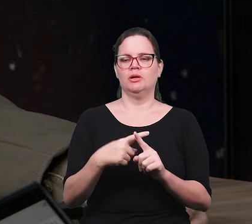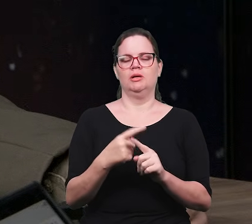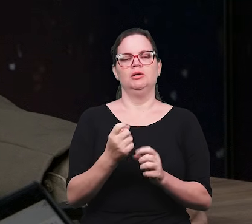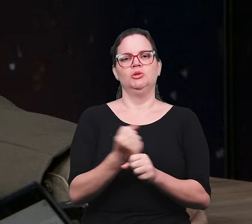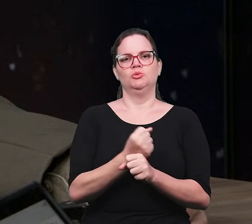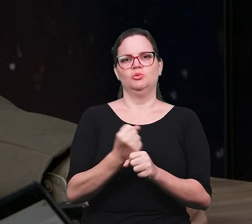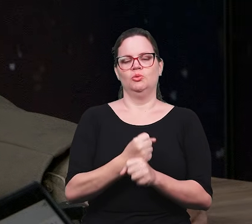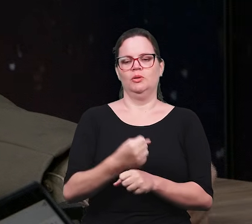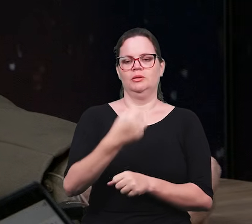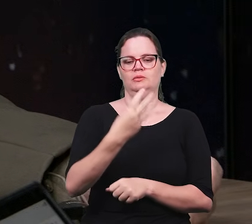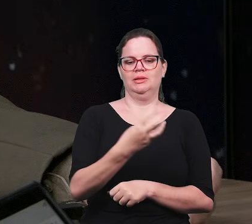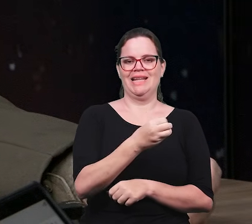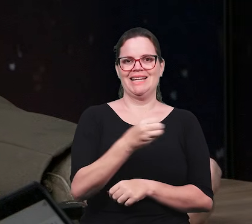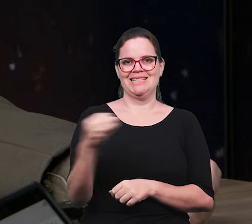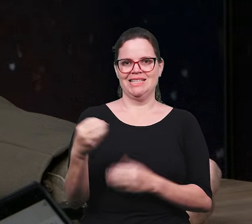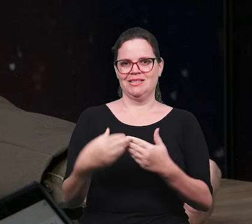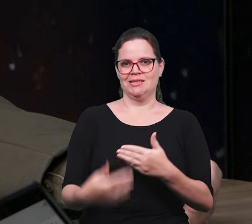mudanças